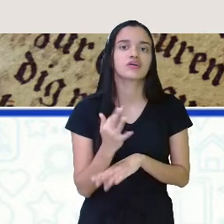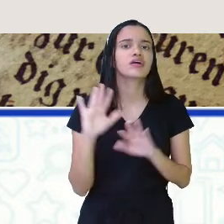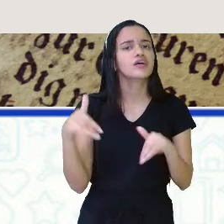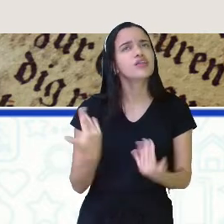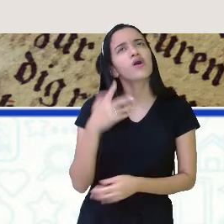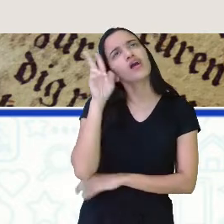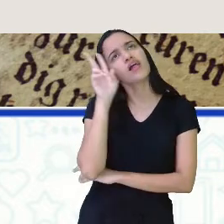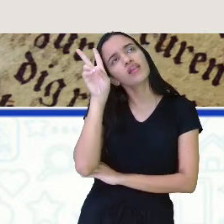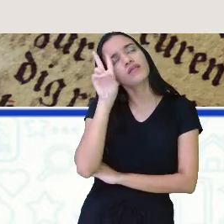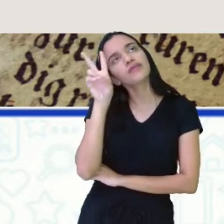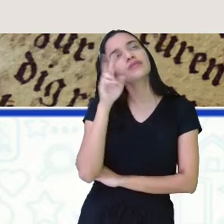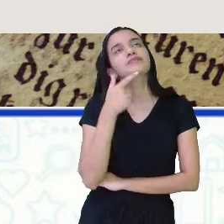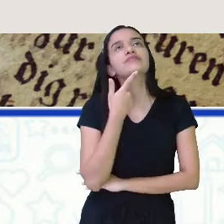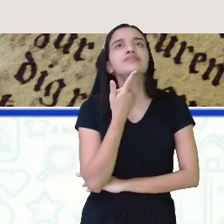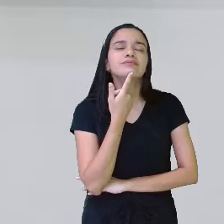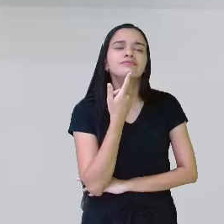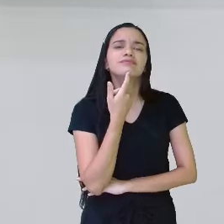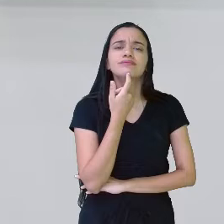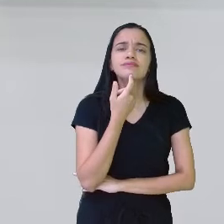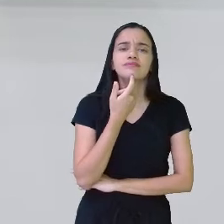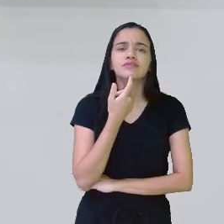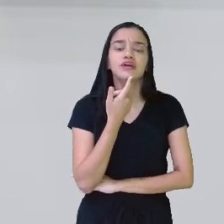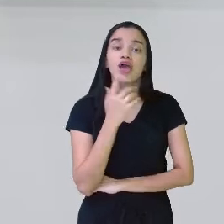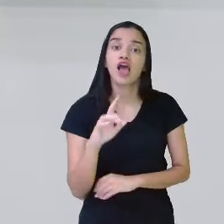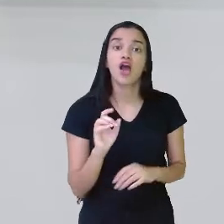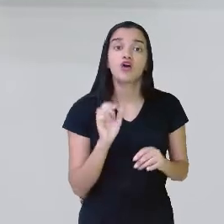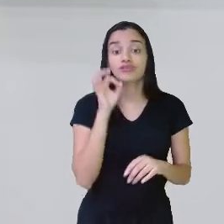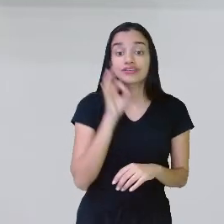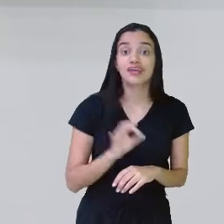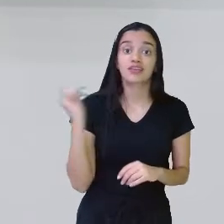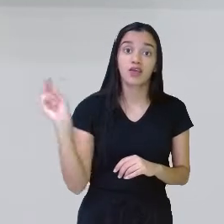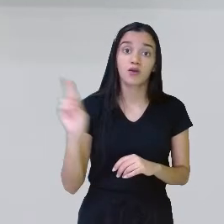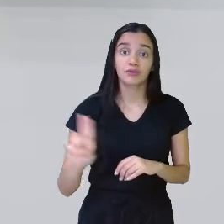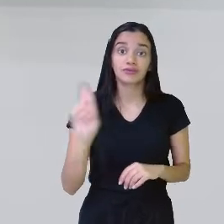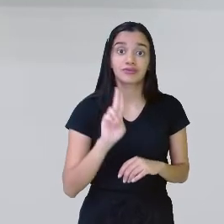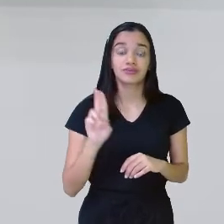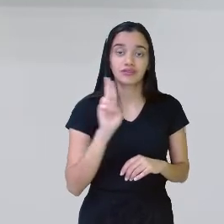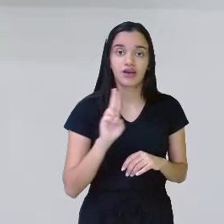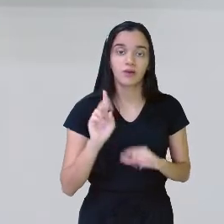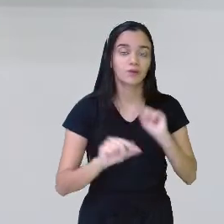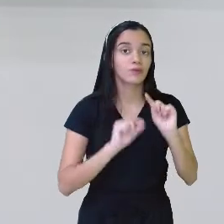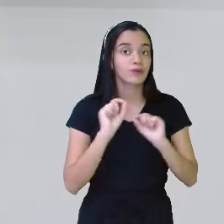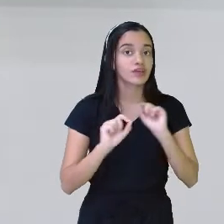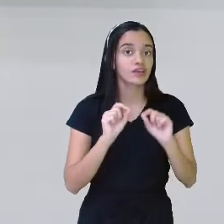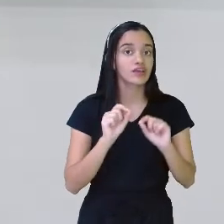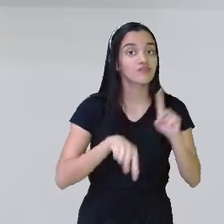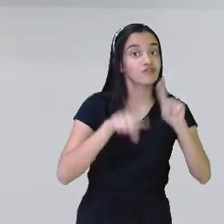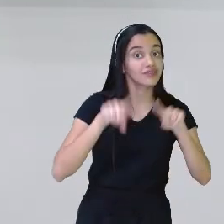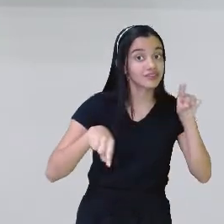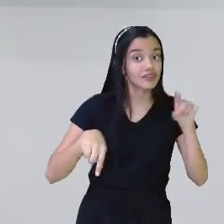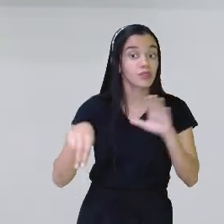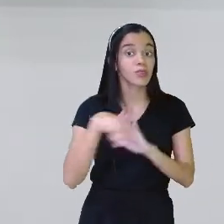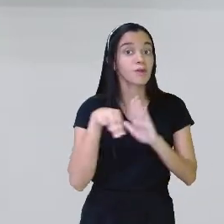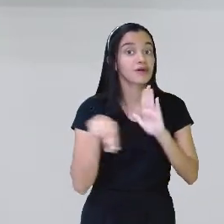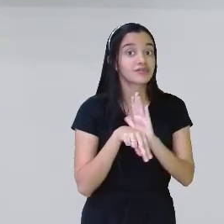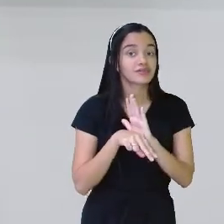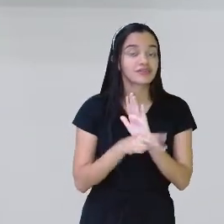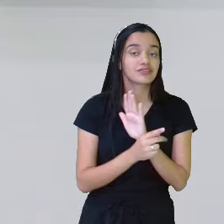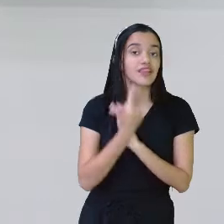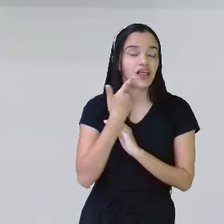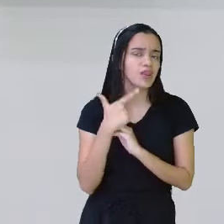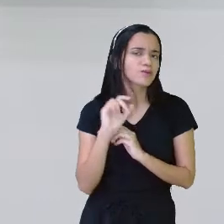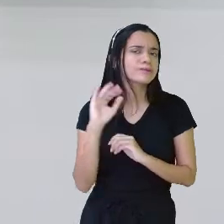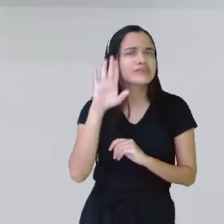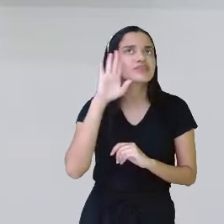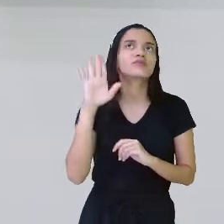E aí, lembrando que o ideal é usar a variação normativa da língua, né? Principalmente